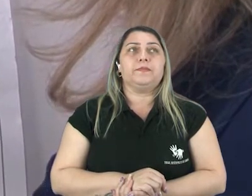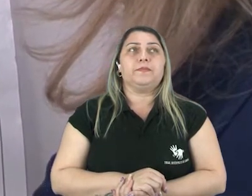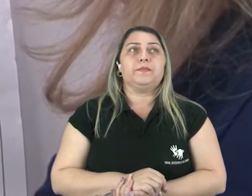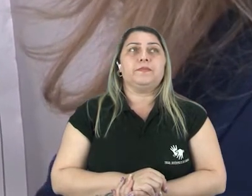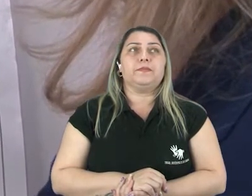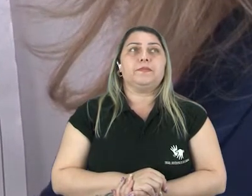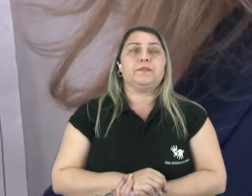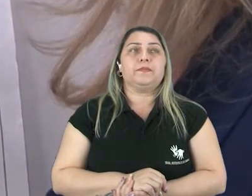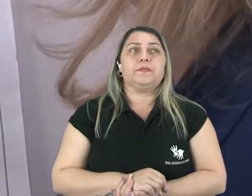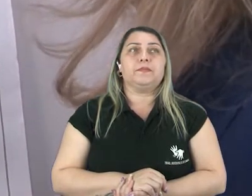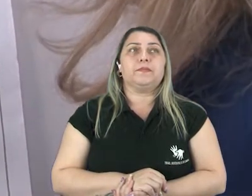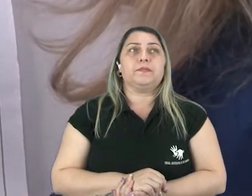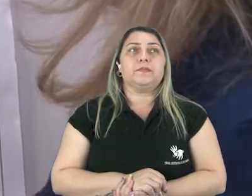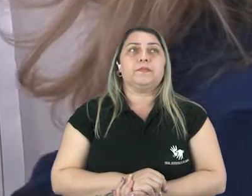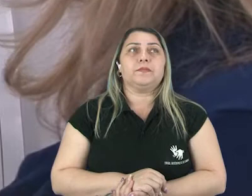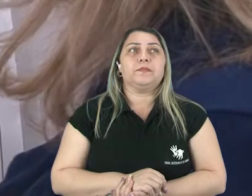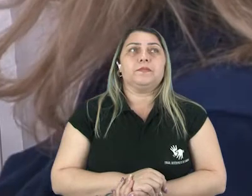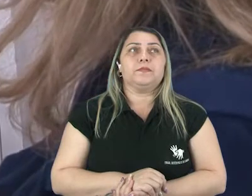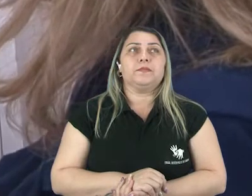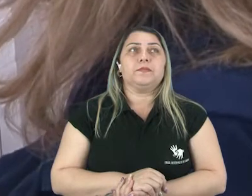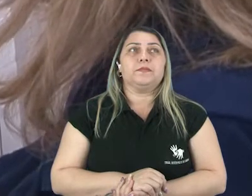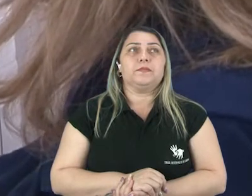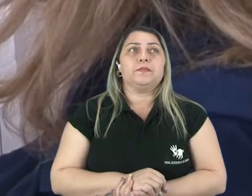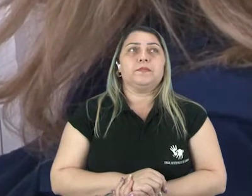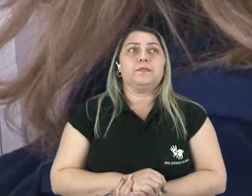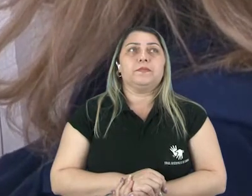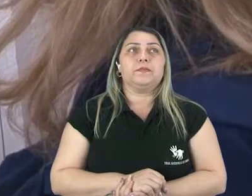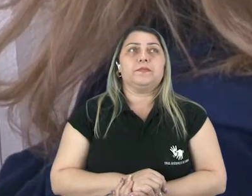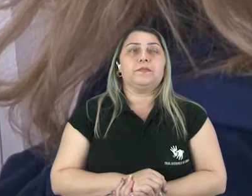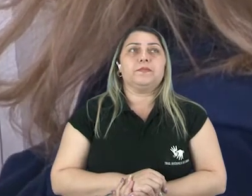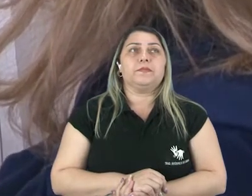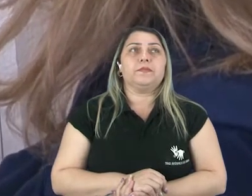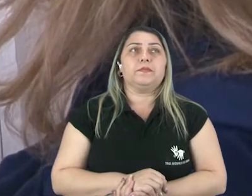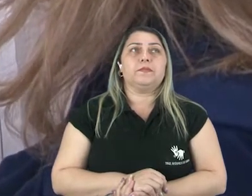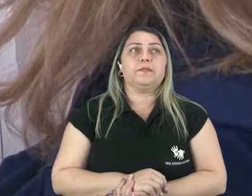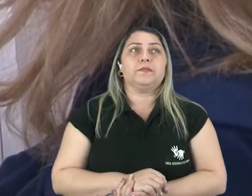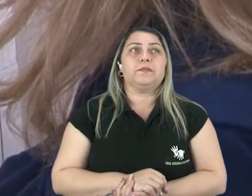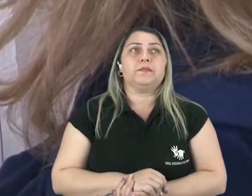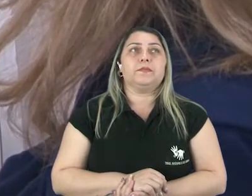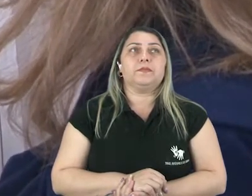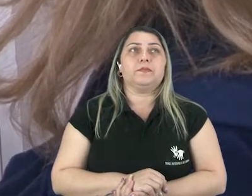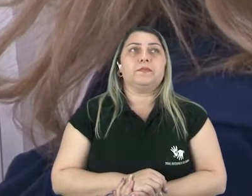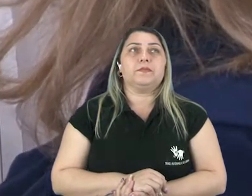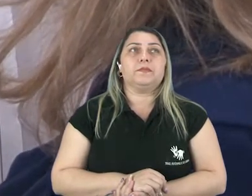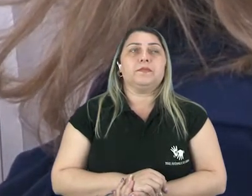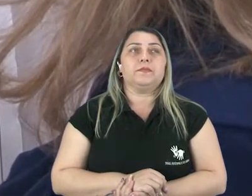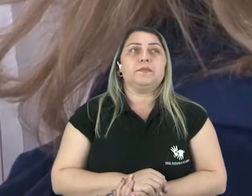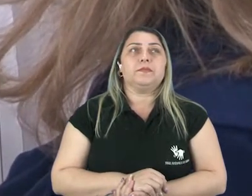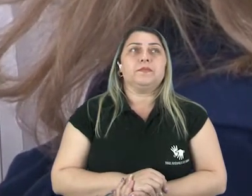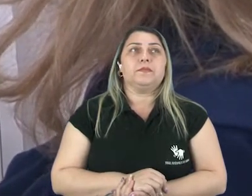Então, vamos colocar aqui o nome, a palavra leão.